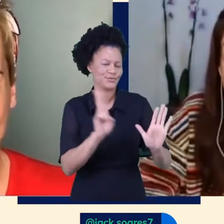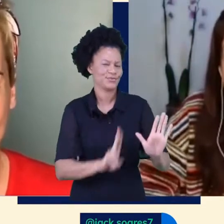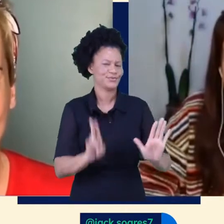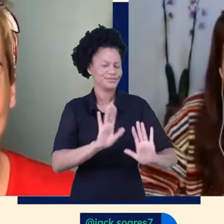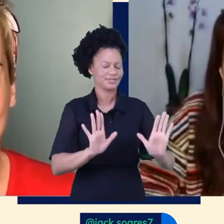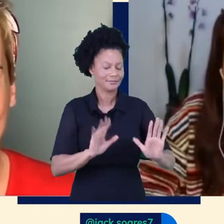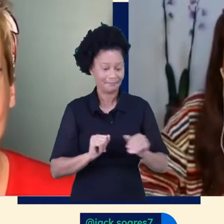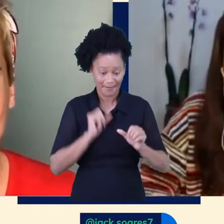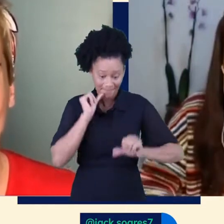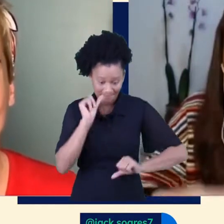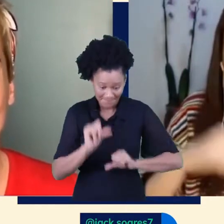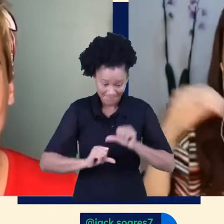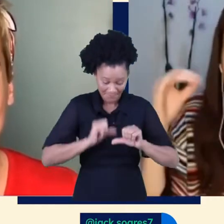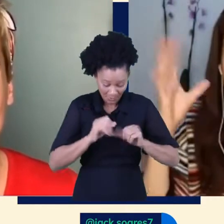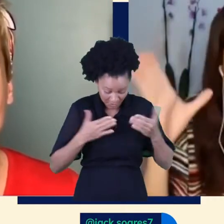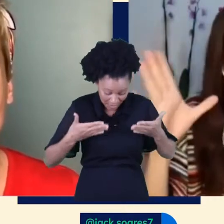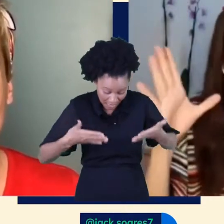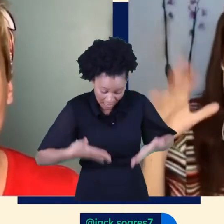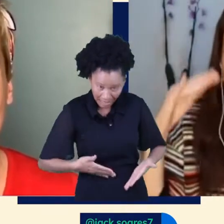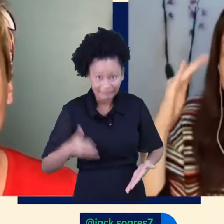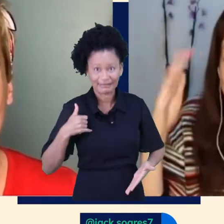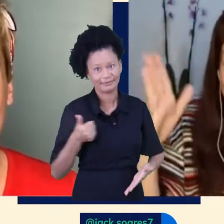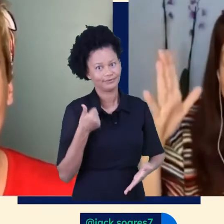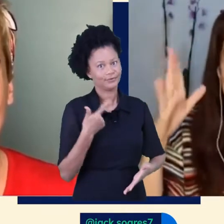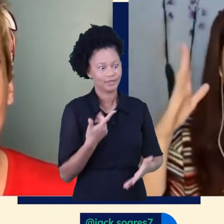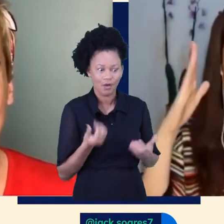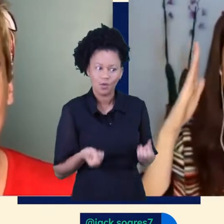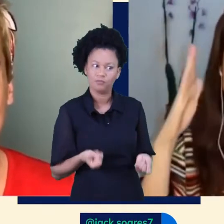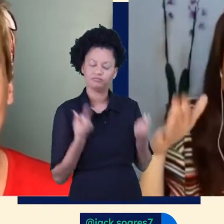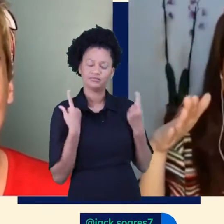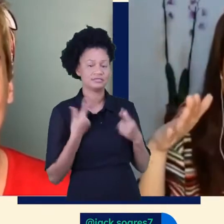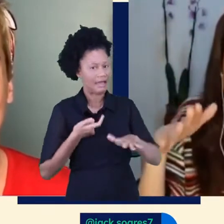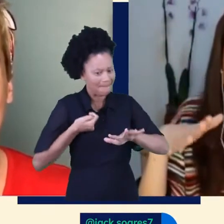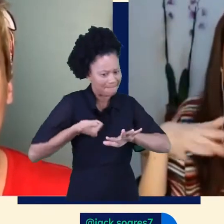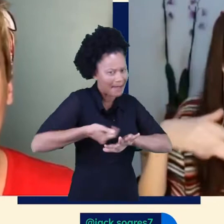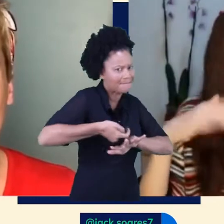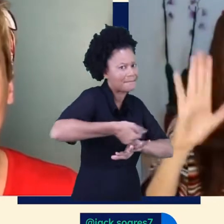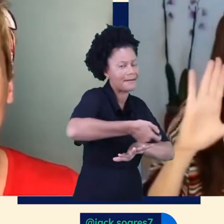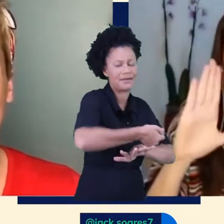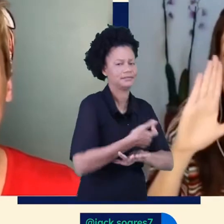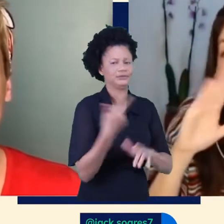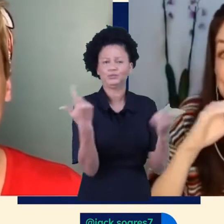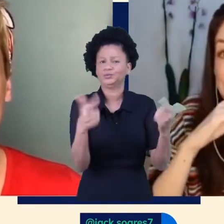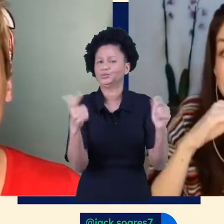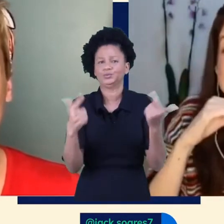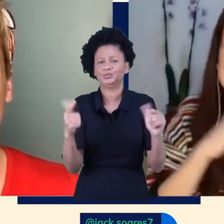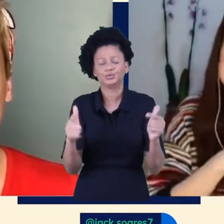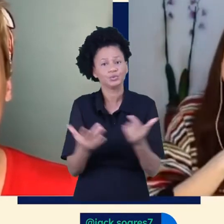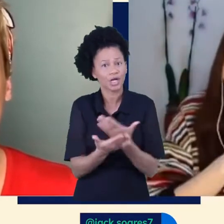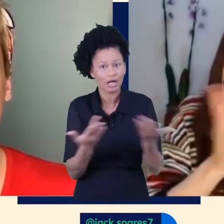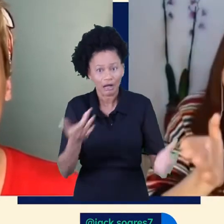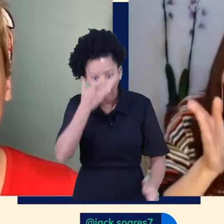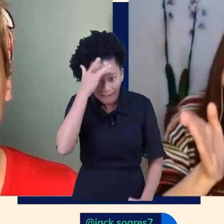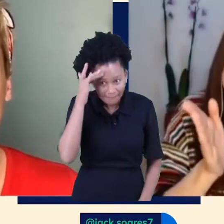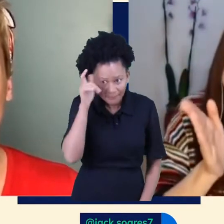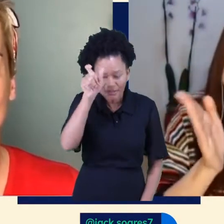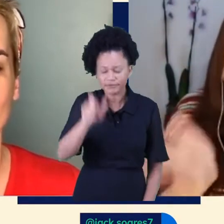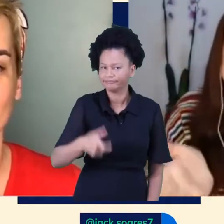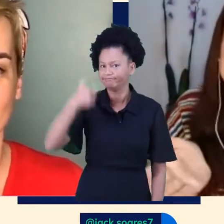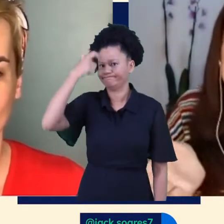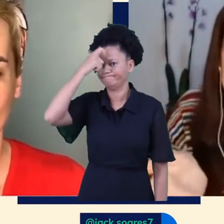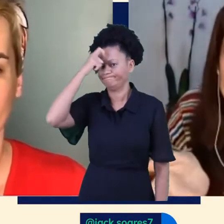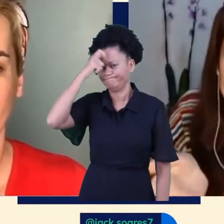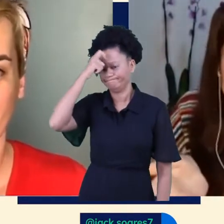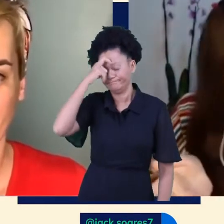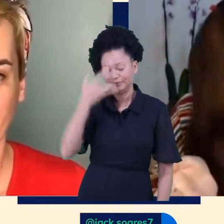fake news, tá? Não existe isso. Ninguém com bom senso, mesmo que você não goste do Jean Willis, isso era uma fake news, era uma